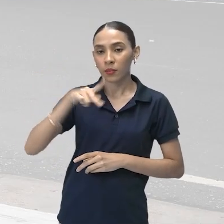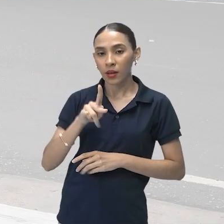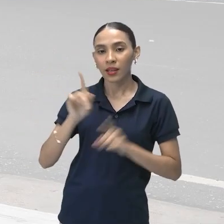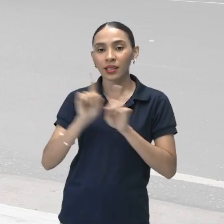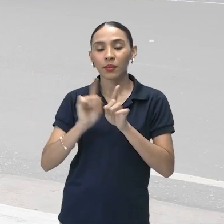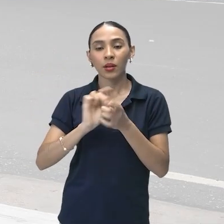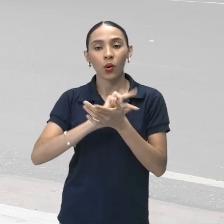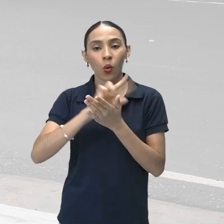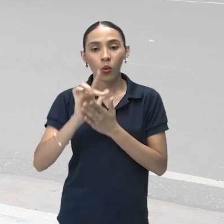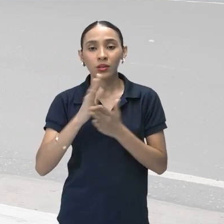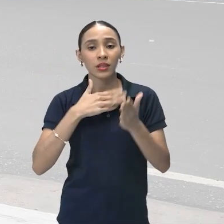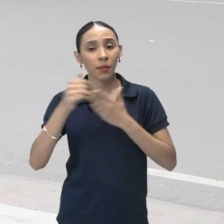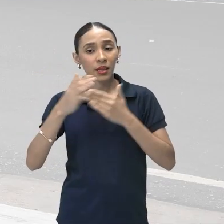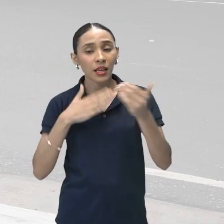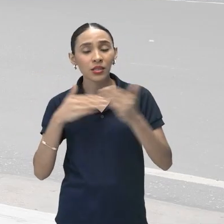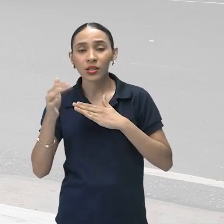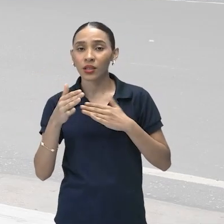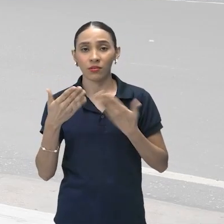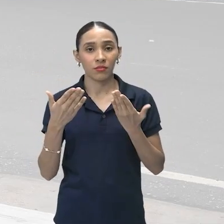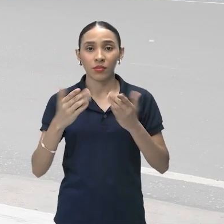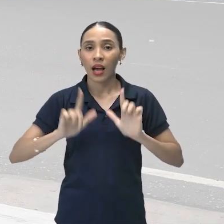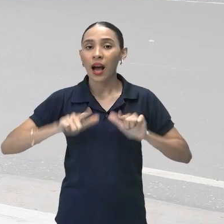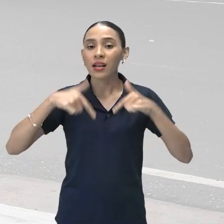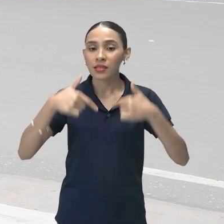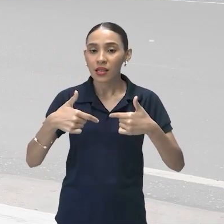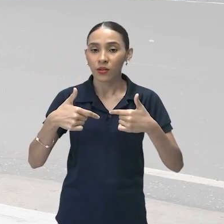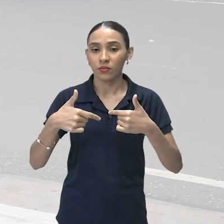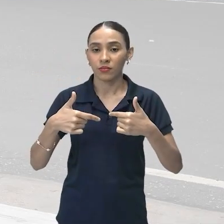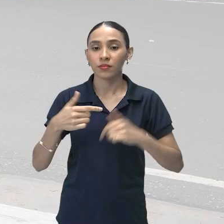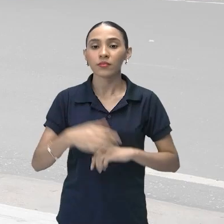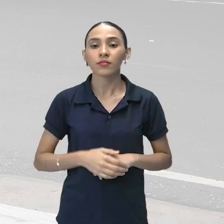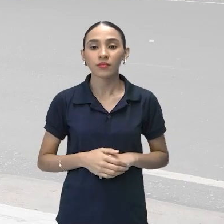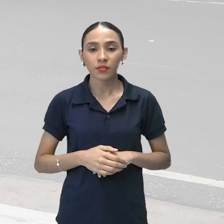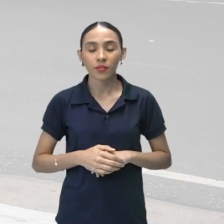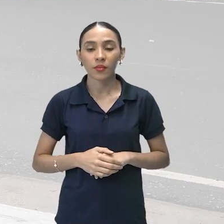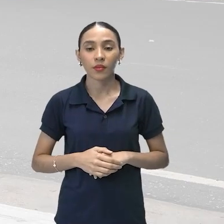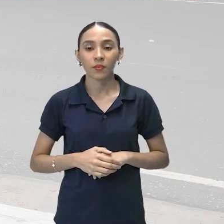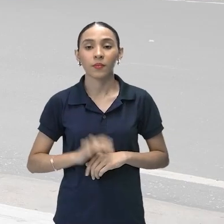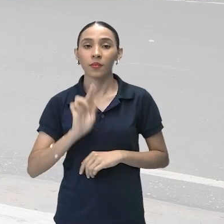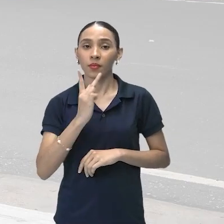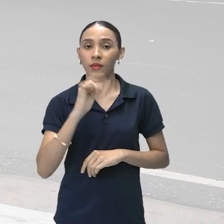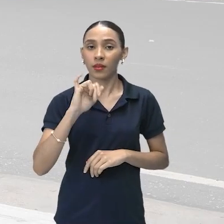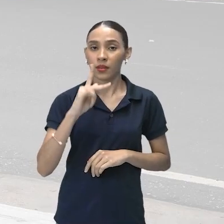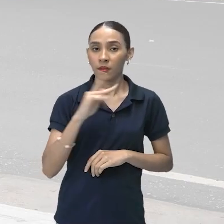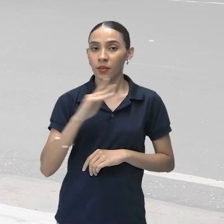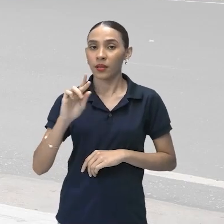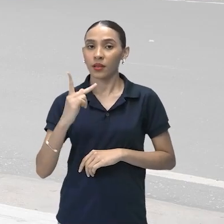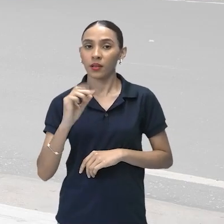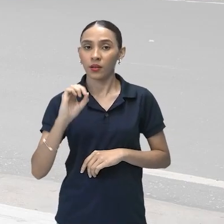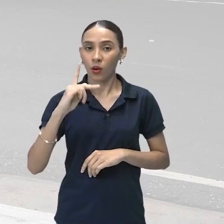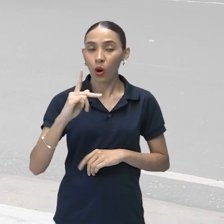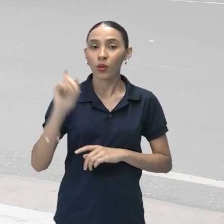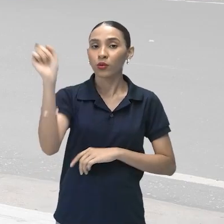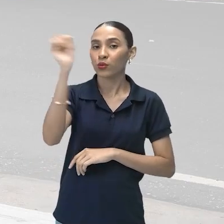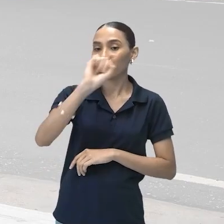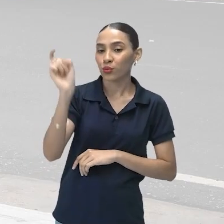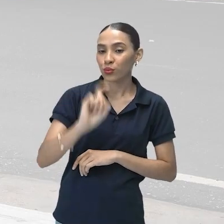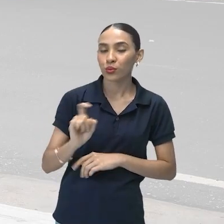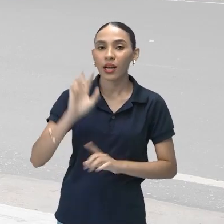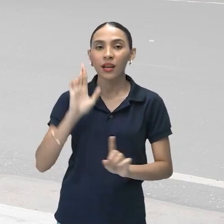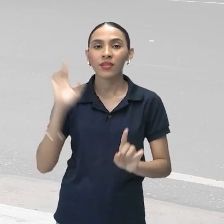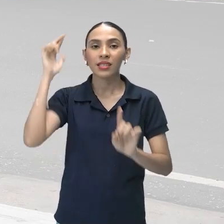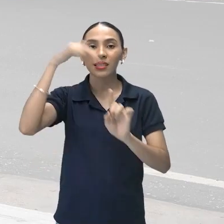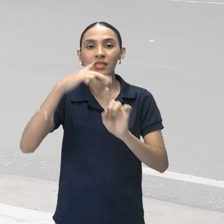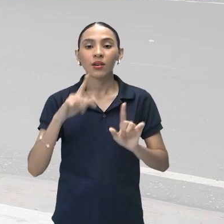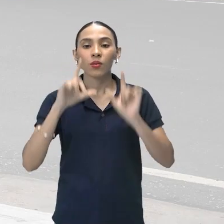e outras. Independentemente de qualquer movimento, no movimento hip hop, o grafite